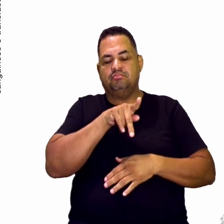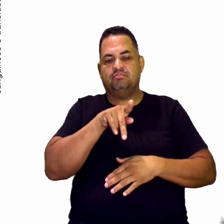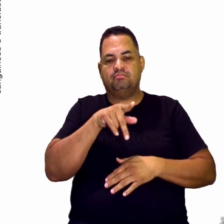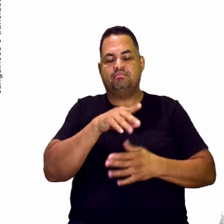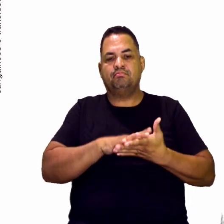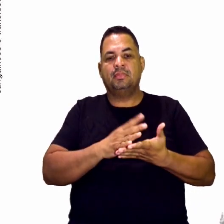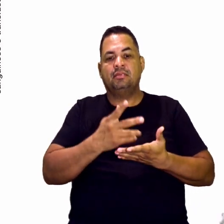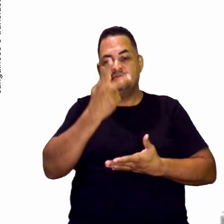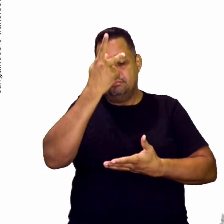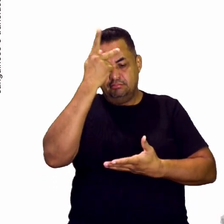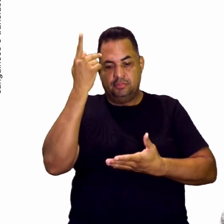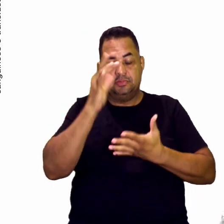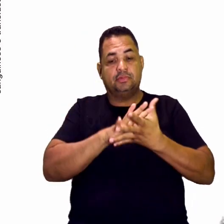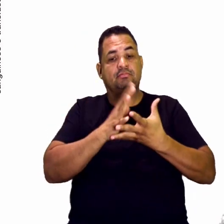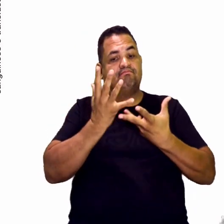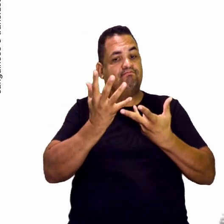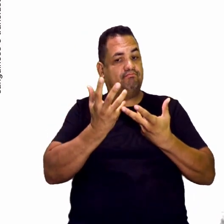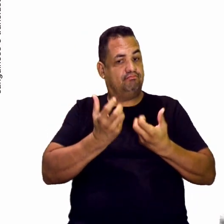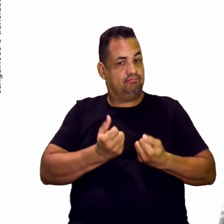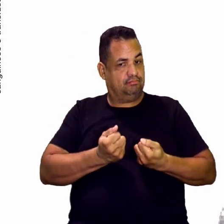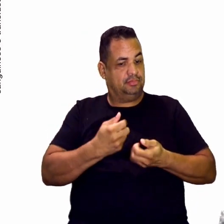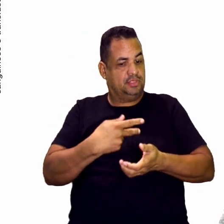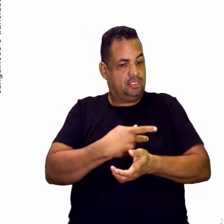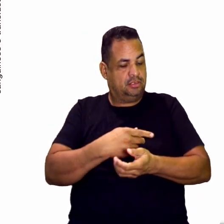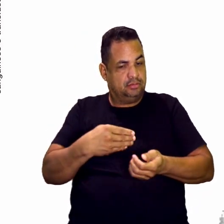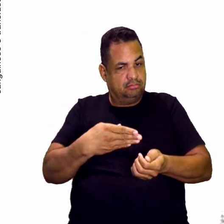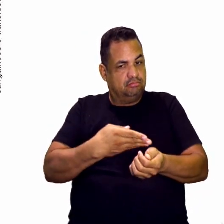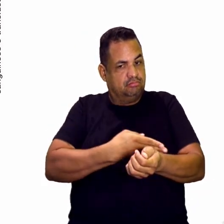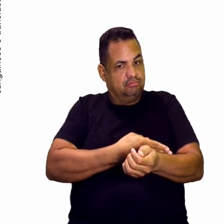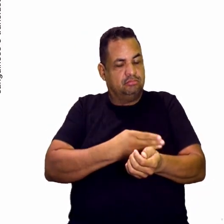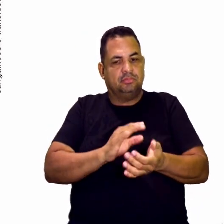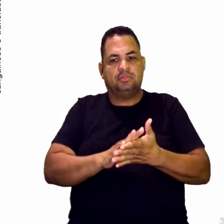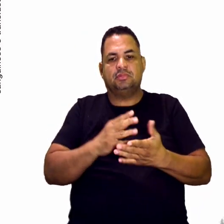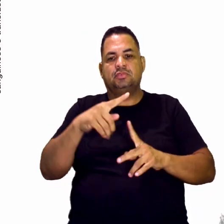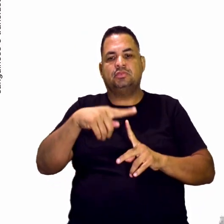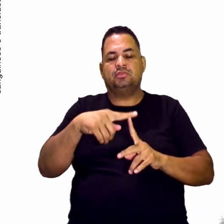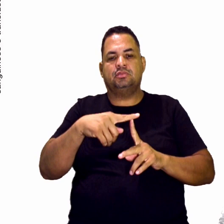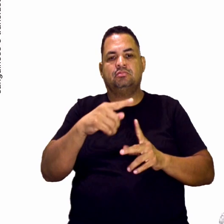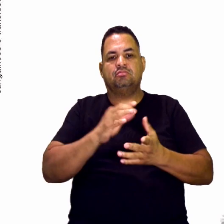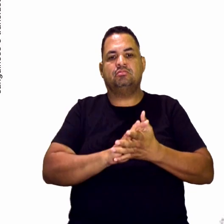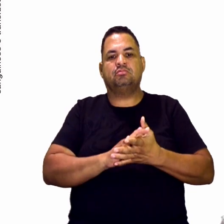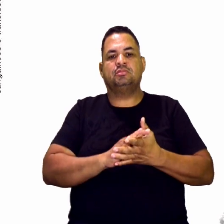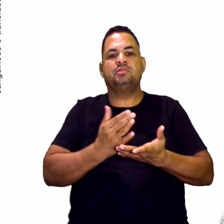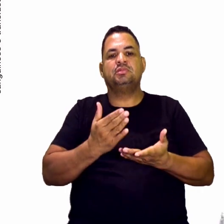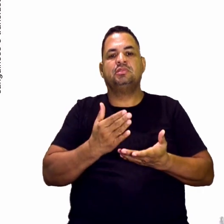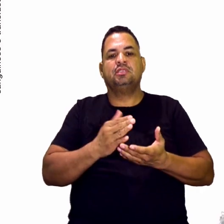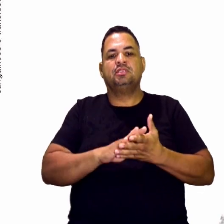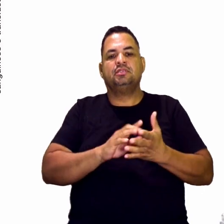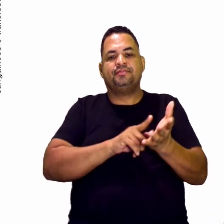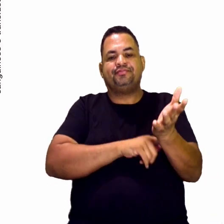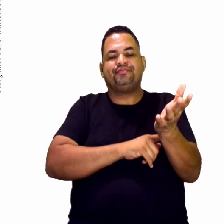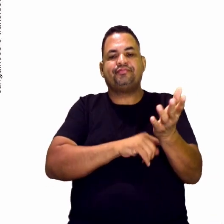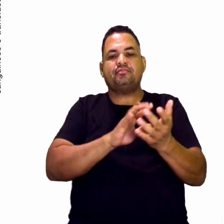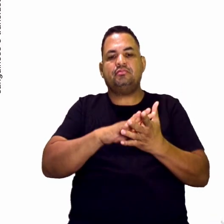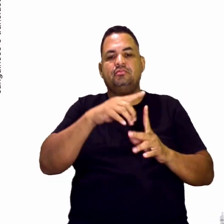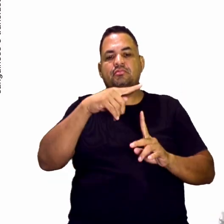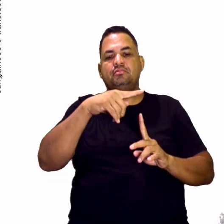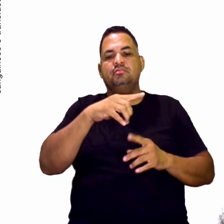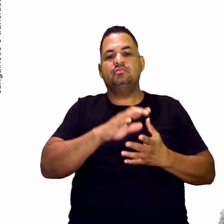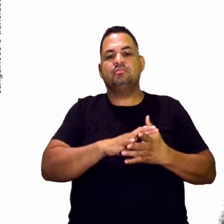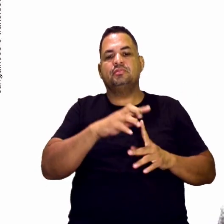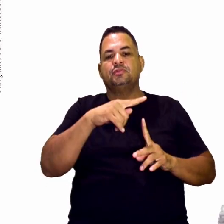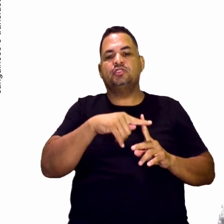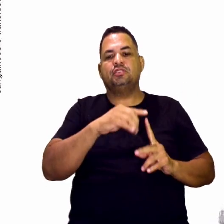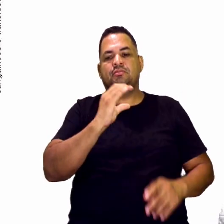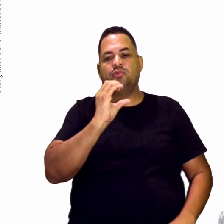de sangue, né? Por quê? Porque ela tem um glicocálix preparado para isso. No caso do tipo sanguíneo O, ele não